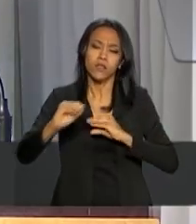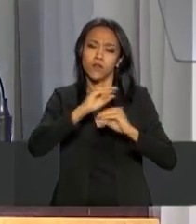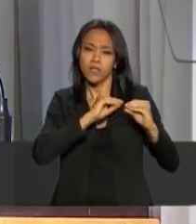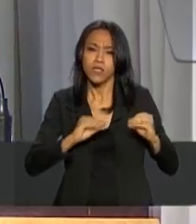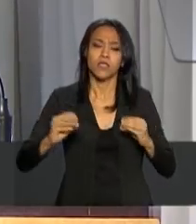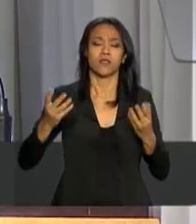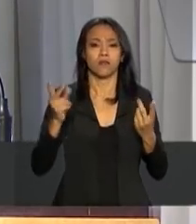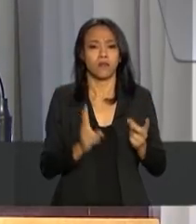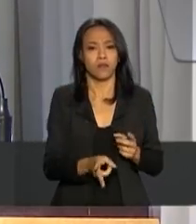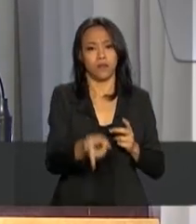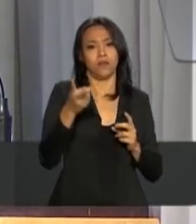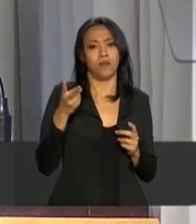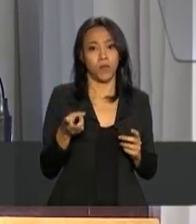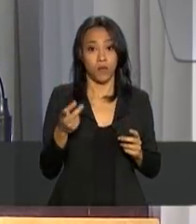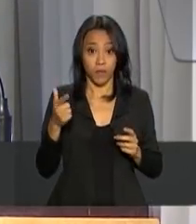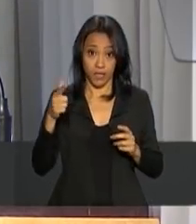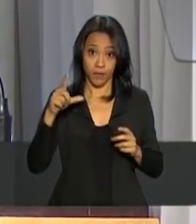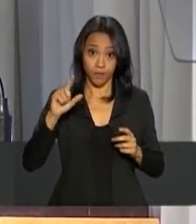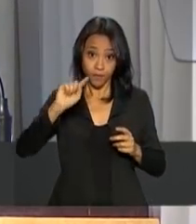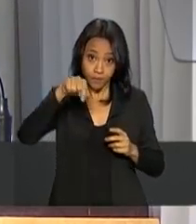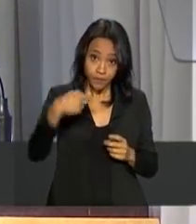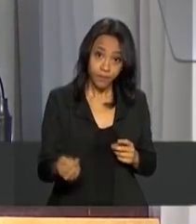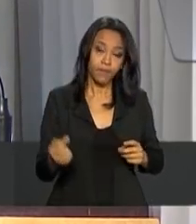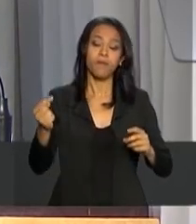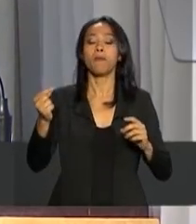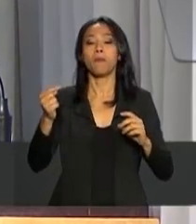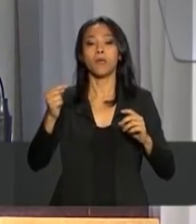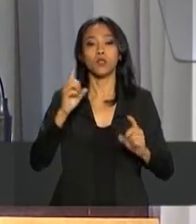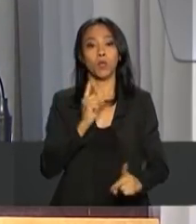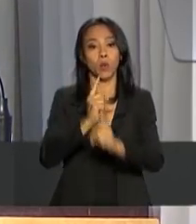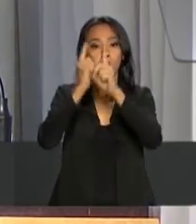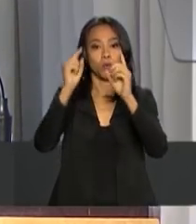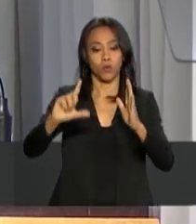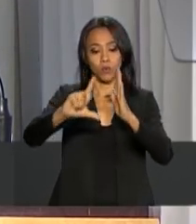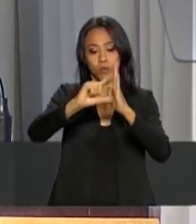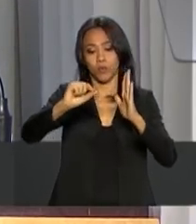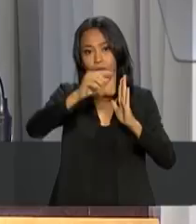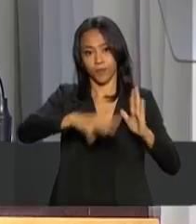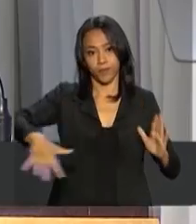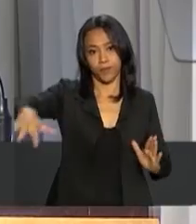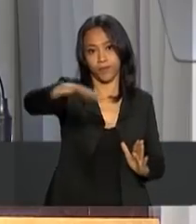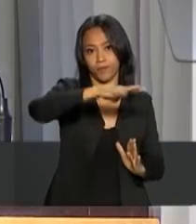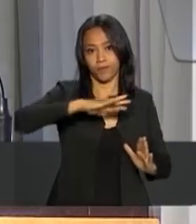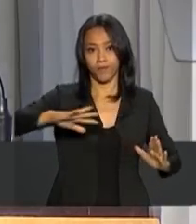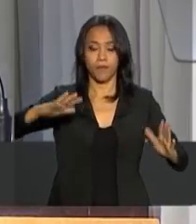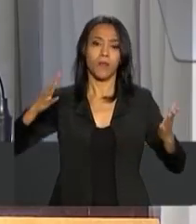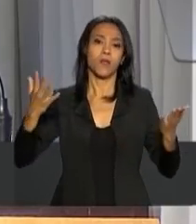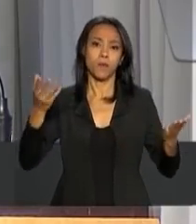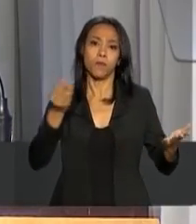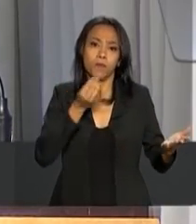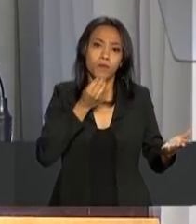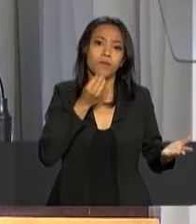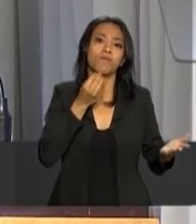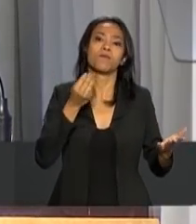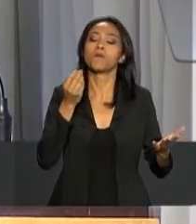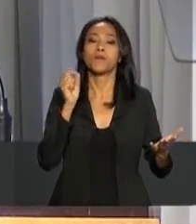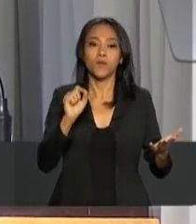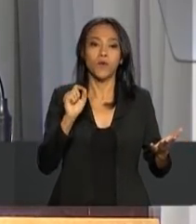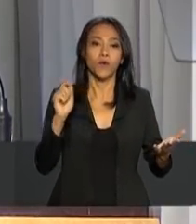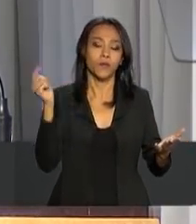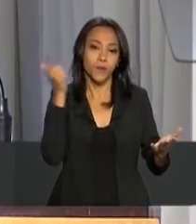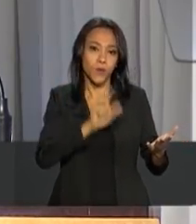numa solenidade no Palácio do Planalto, o prefeito Greca, nós pudéssemos mandar o projeto